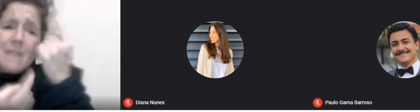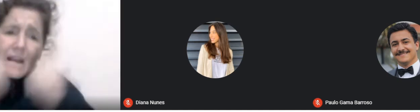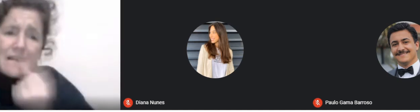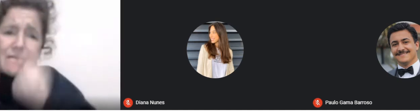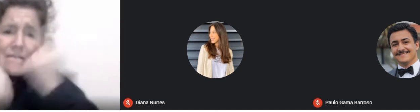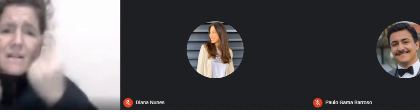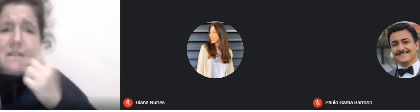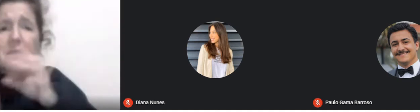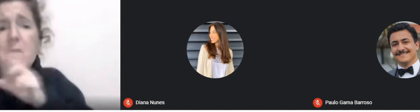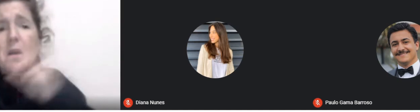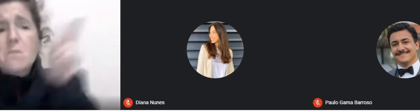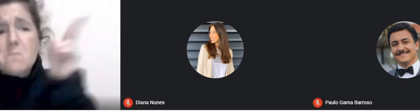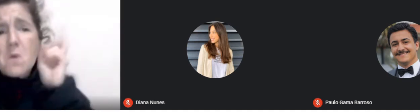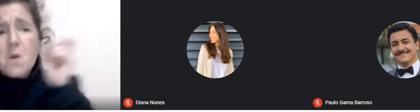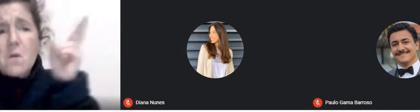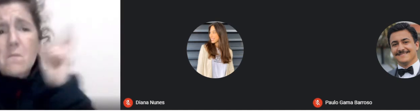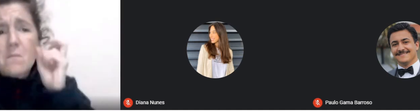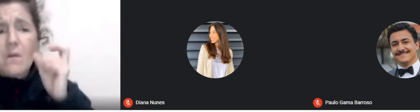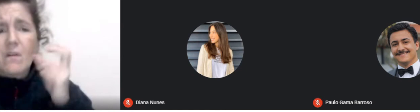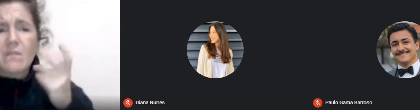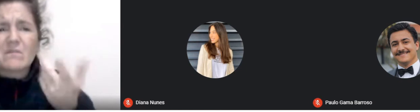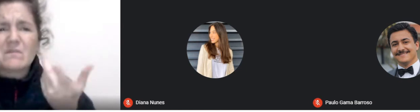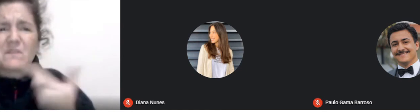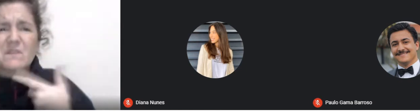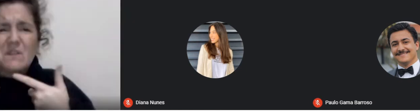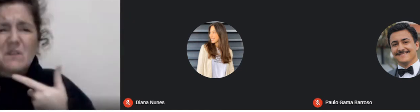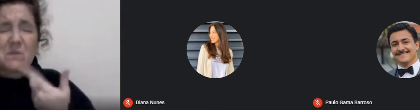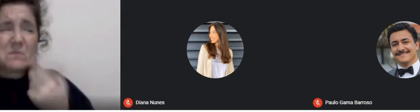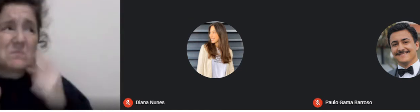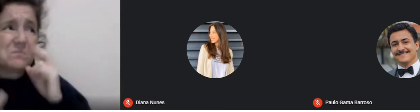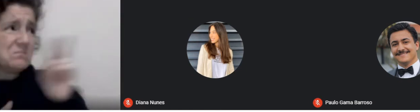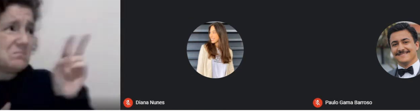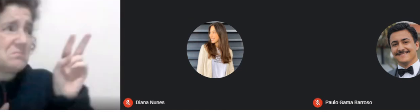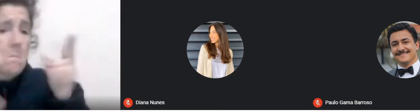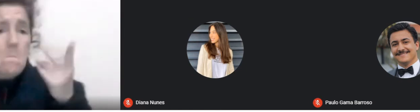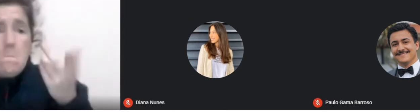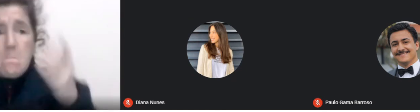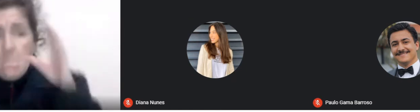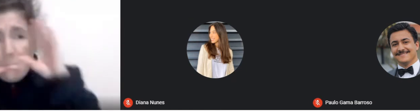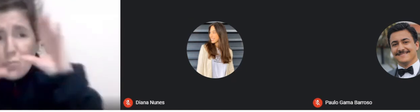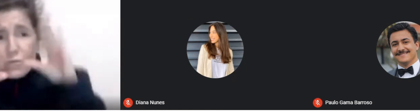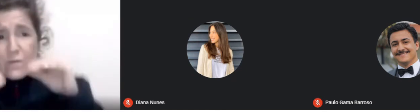era mesmo só o ranger dos dentes, que às vezes Duas, acontecia e a sim. mãe ouvia.